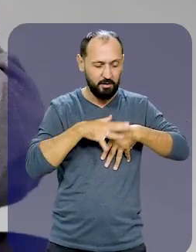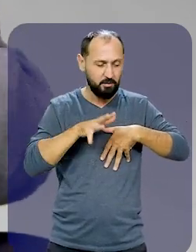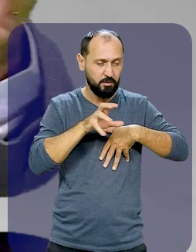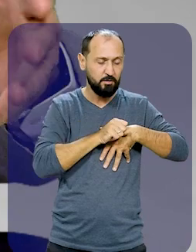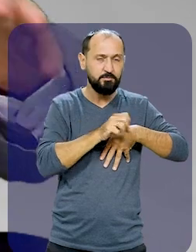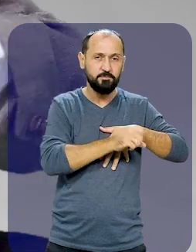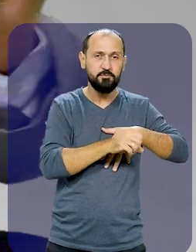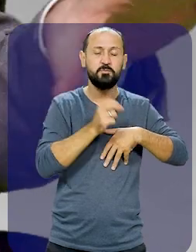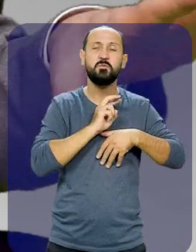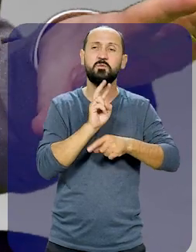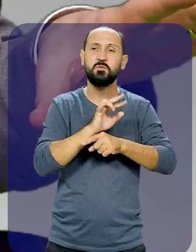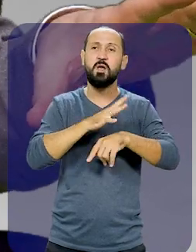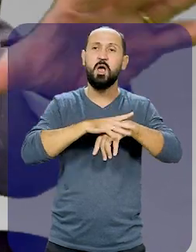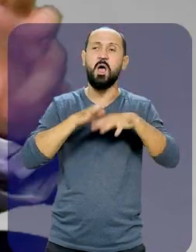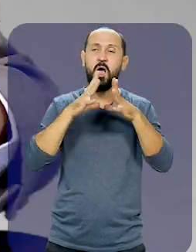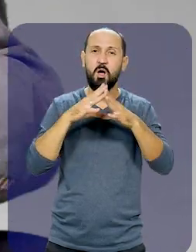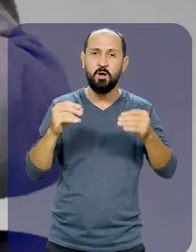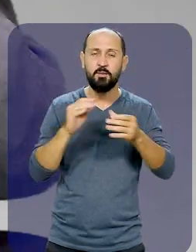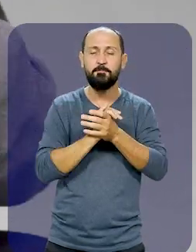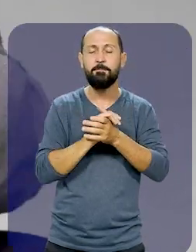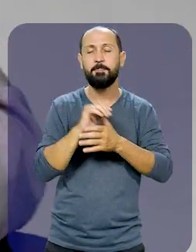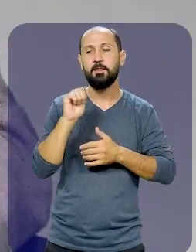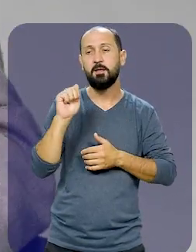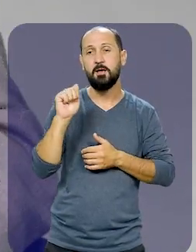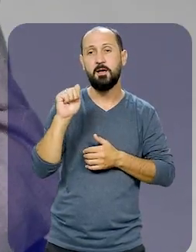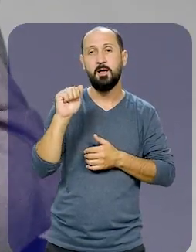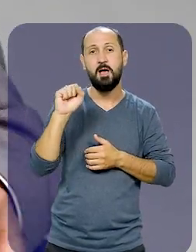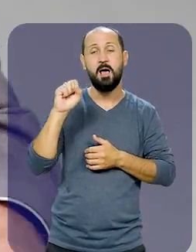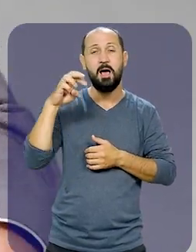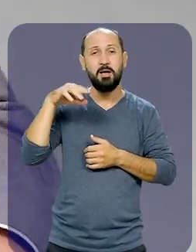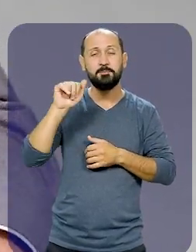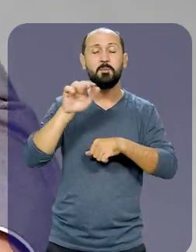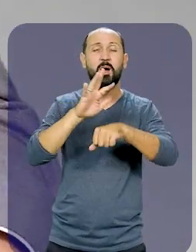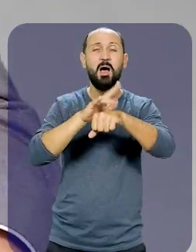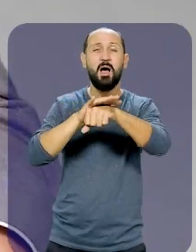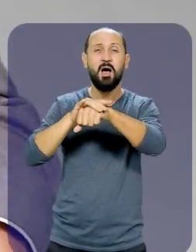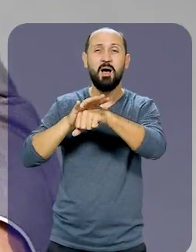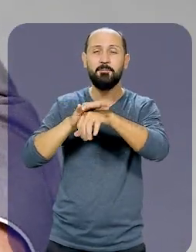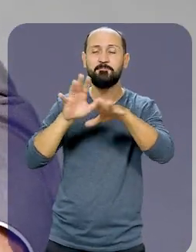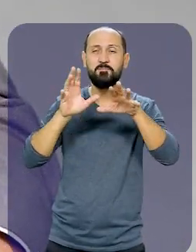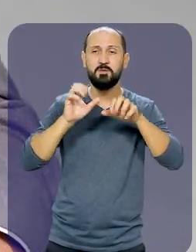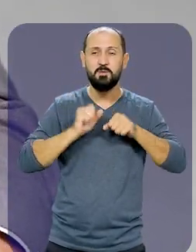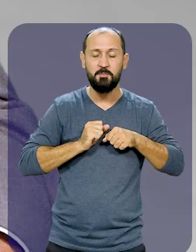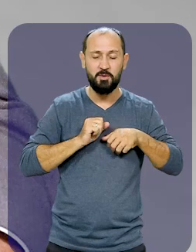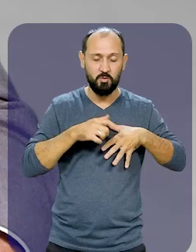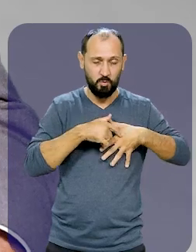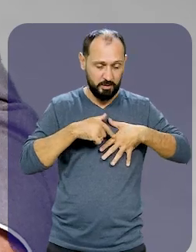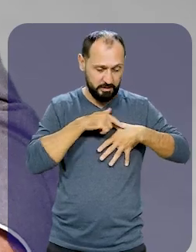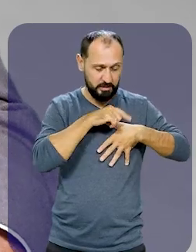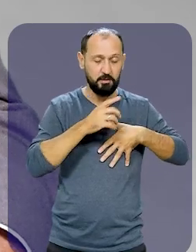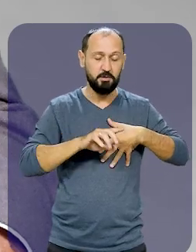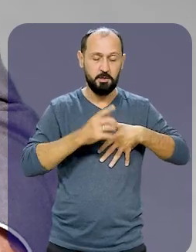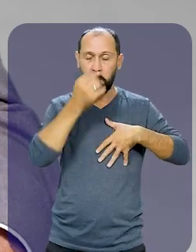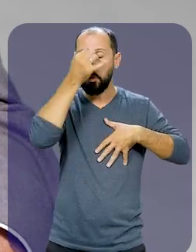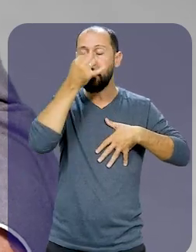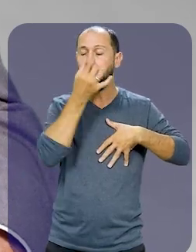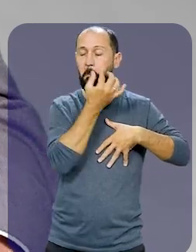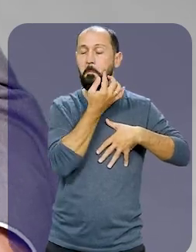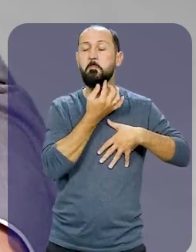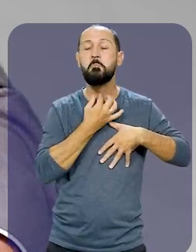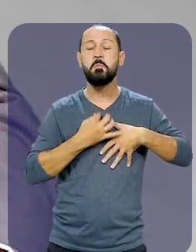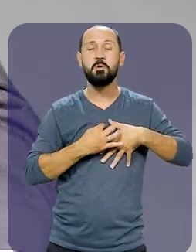quadro agudo, você trata e cura, acabou. Asma brônquica é uma doença inflamatória das vias